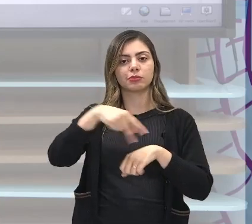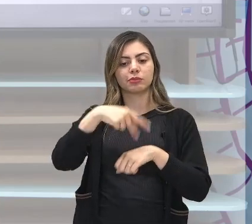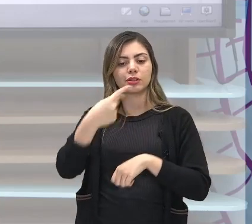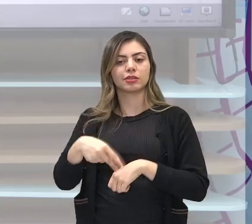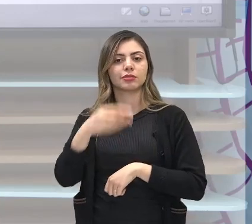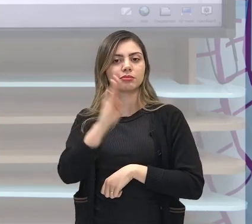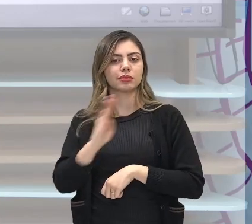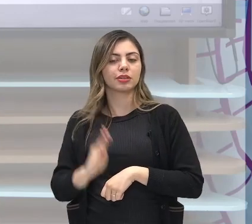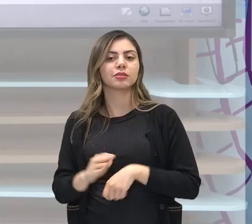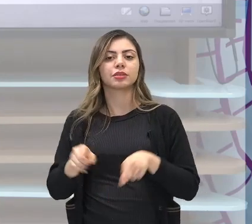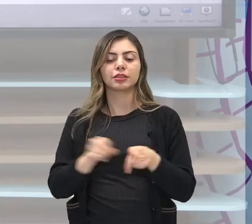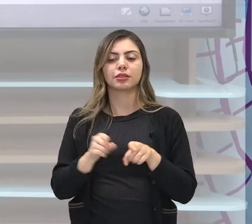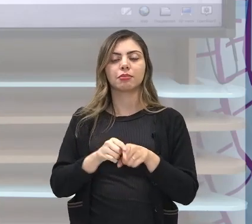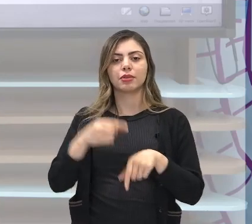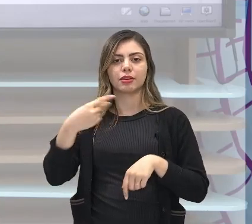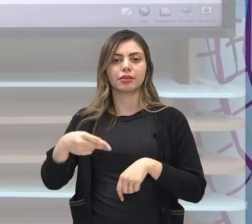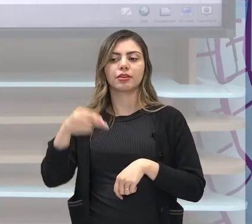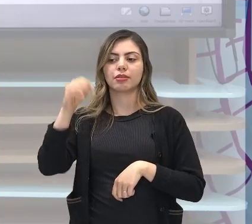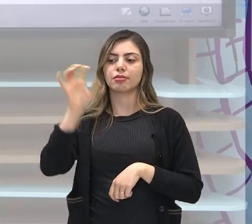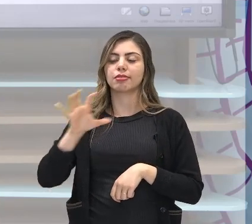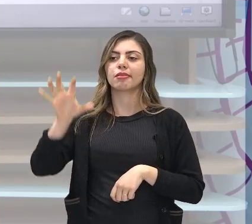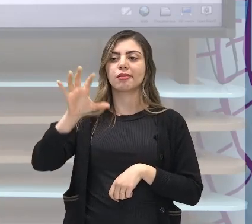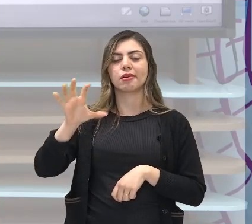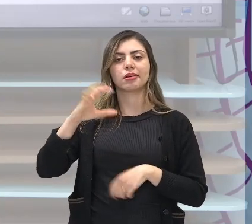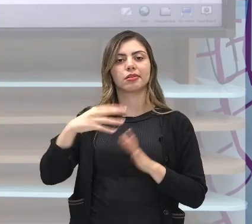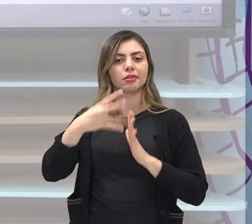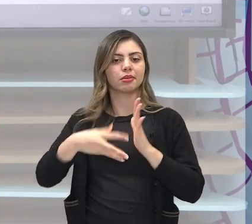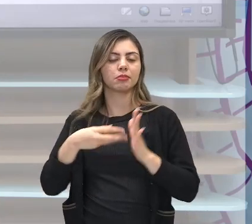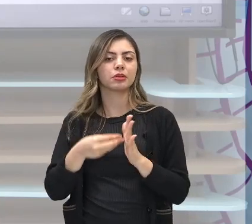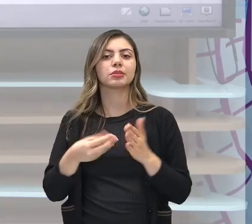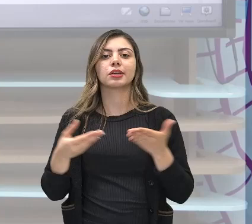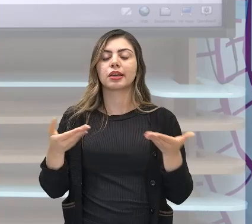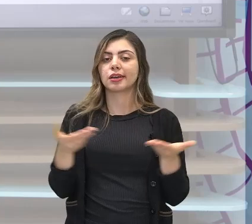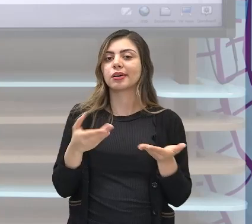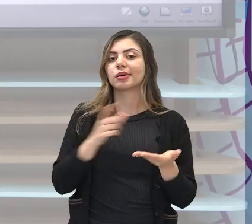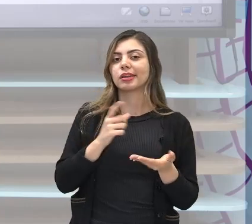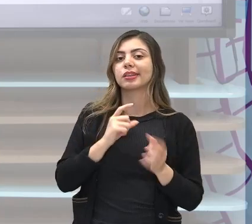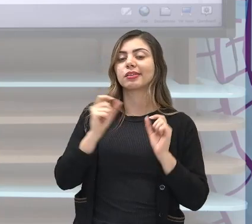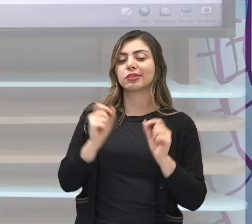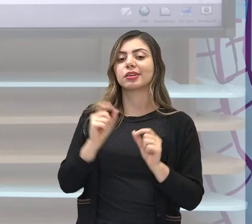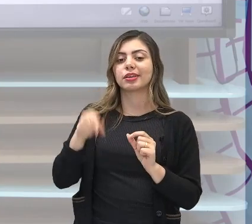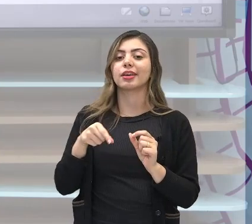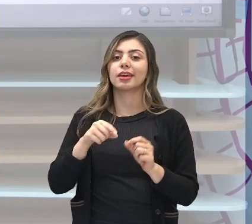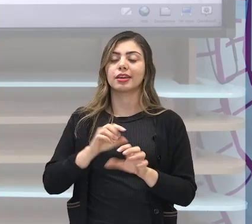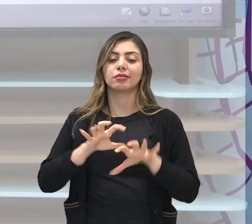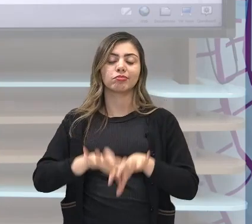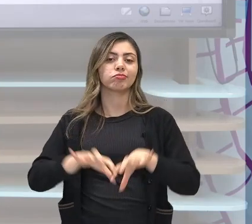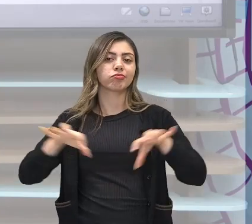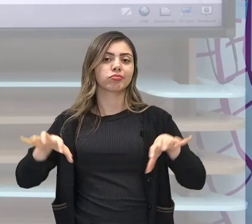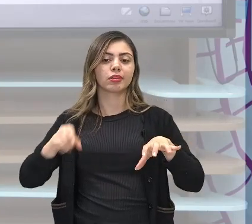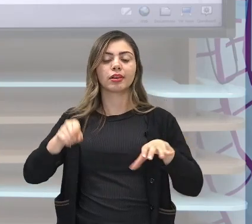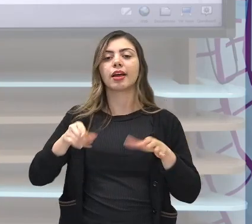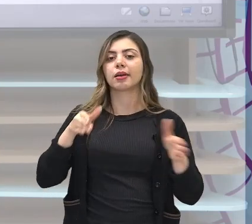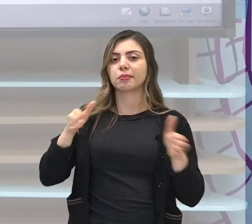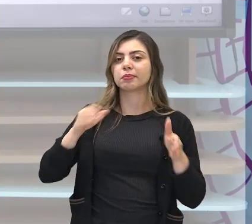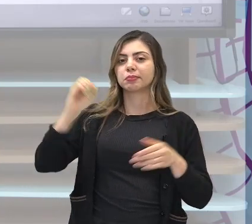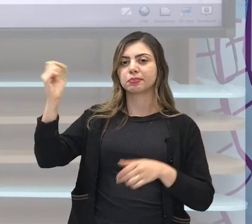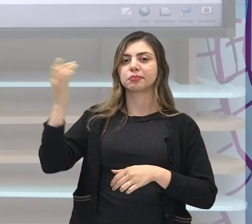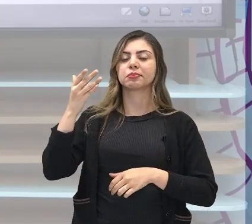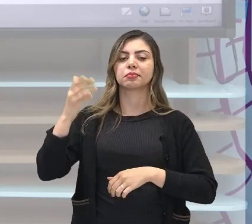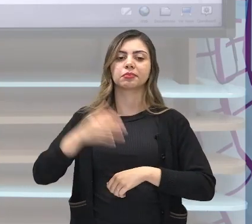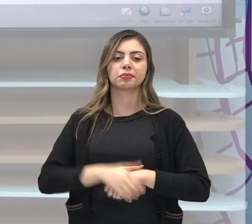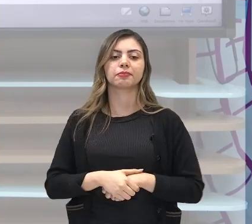amazônica, instauradas pela difusão dos ideais iluministas.